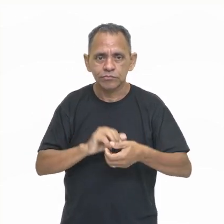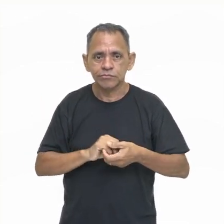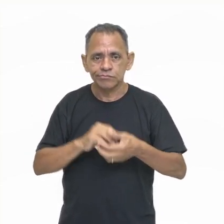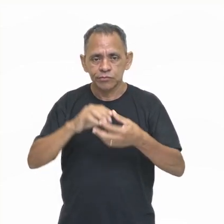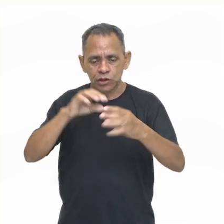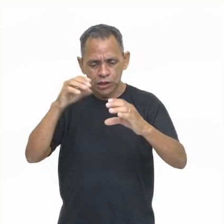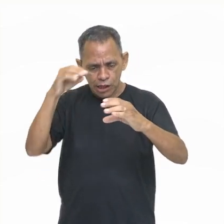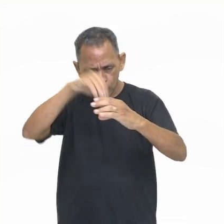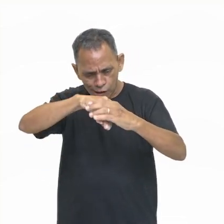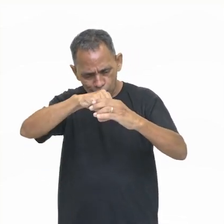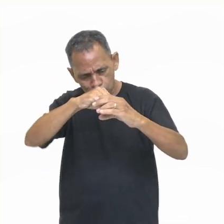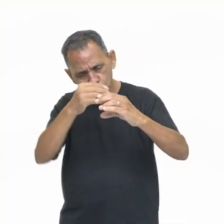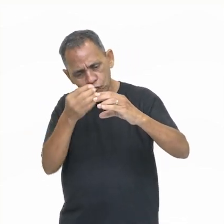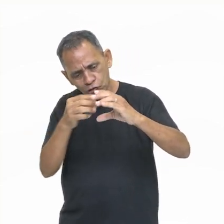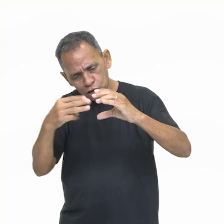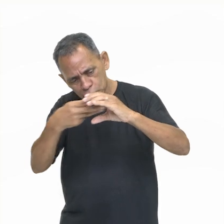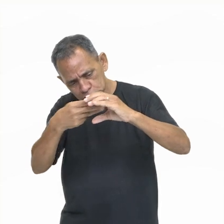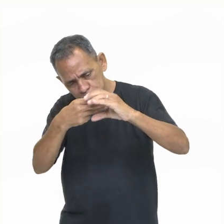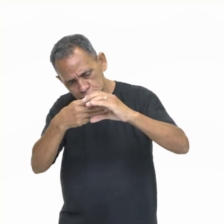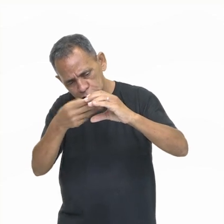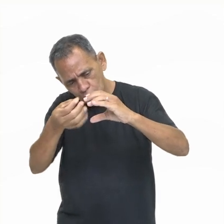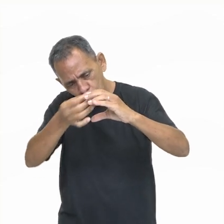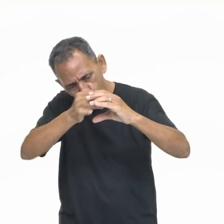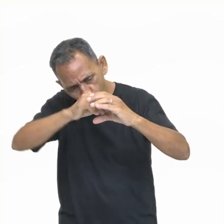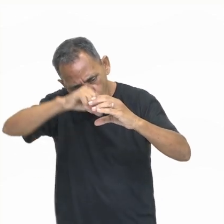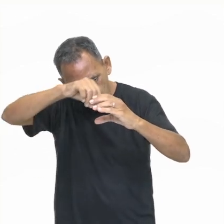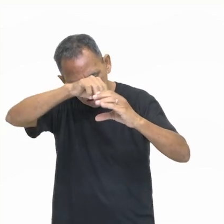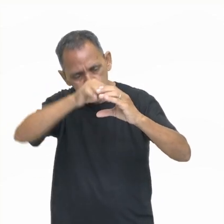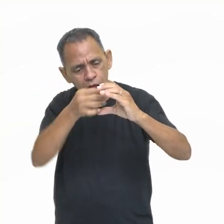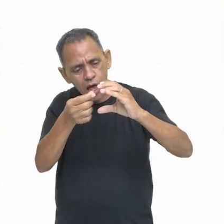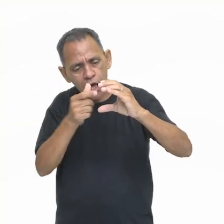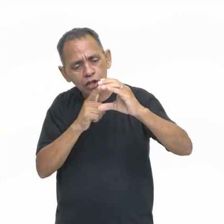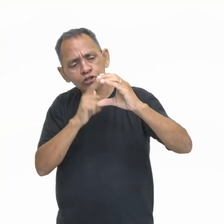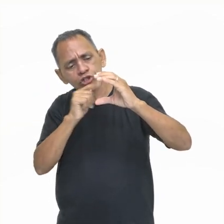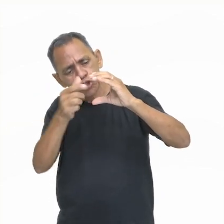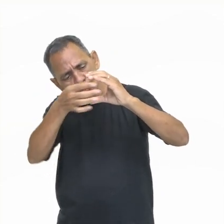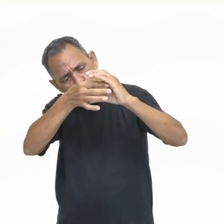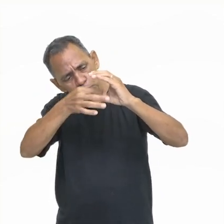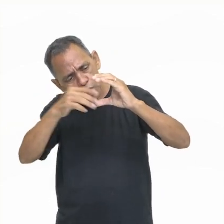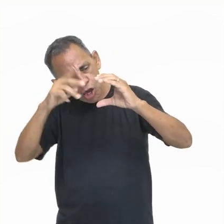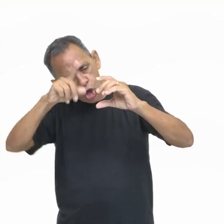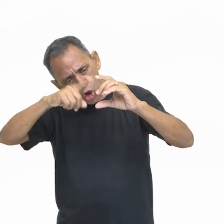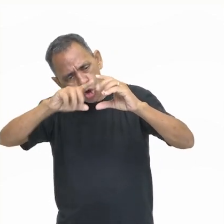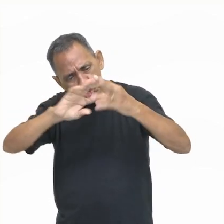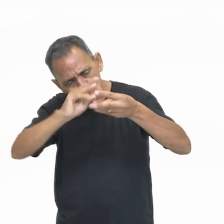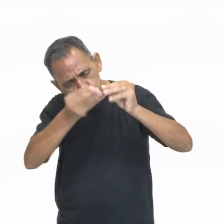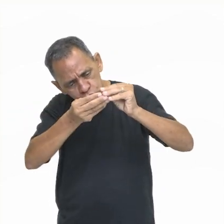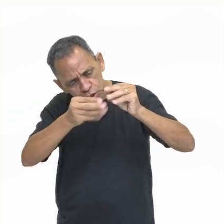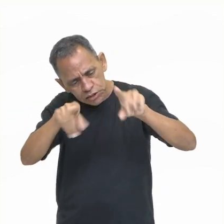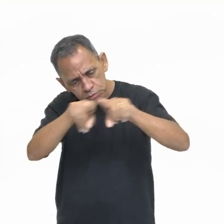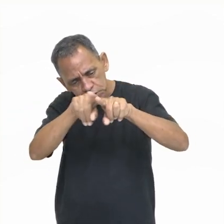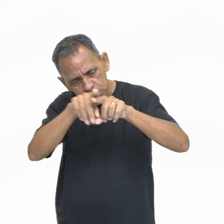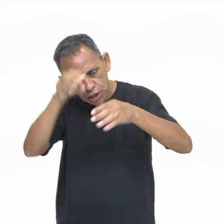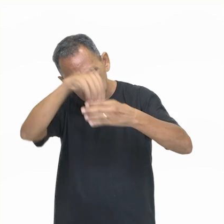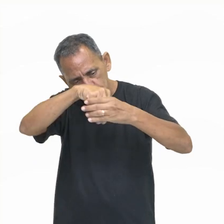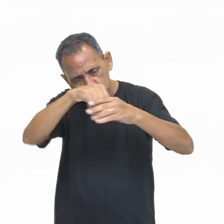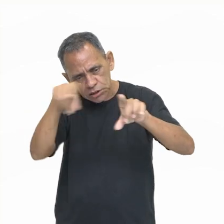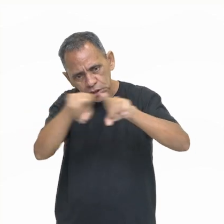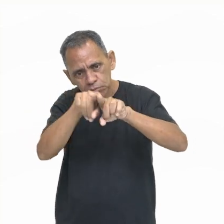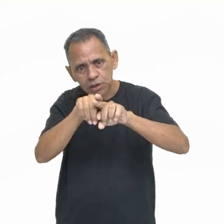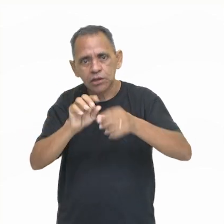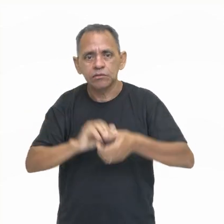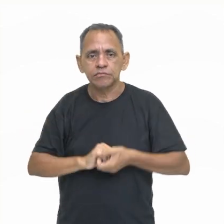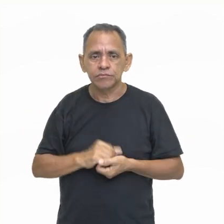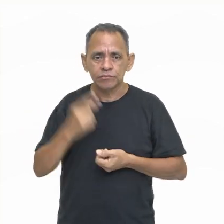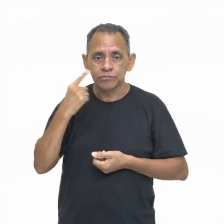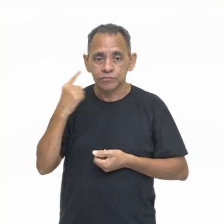a capacidade de captar sinais externos, né? Então, também é uma função